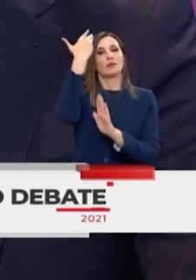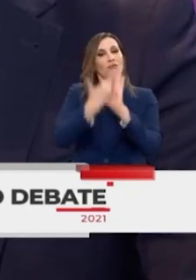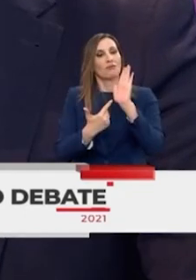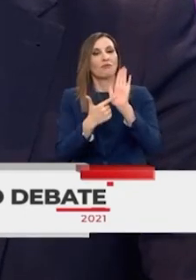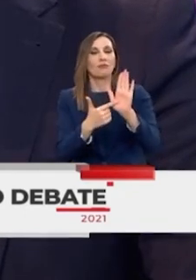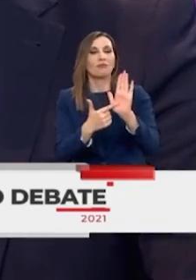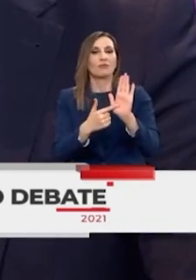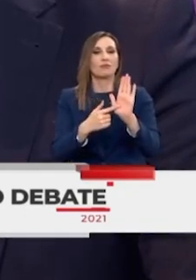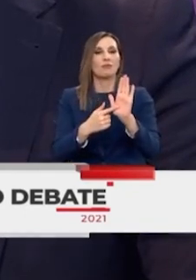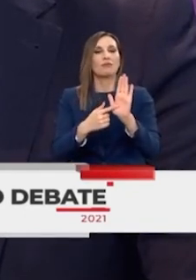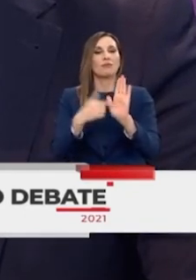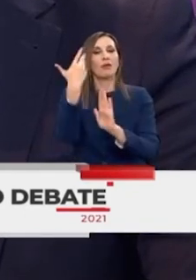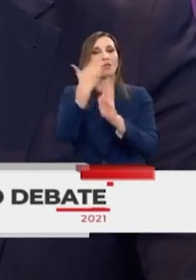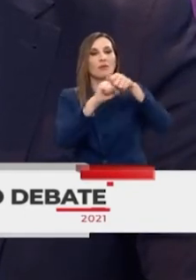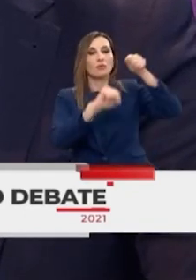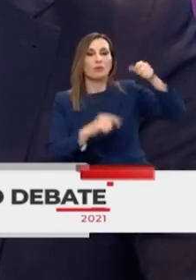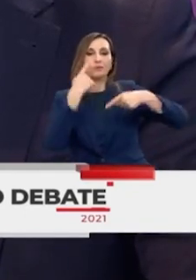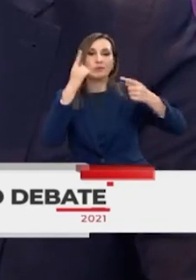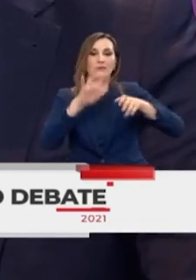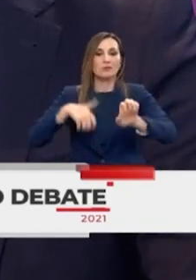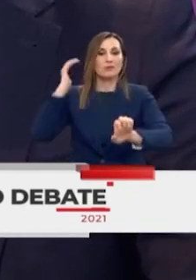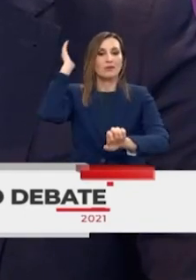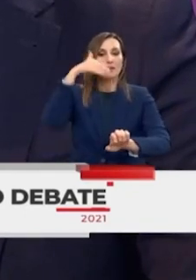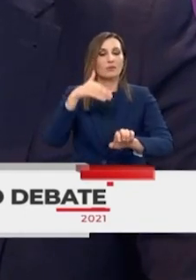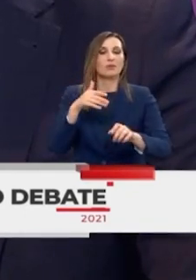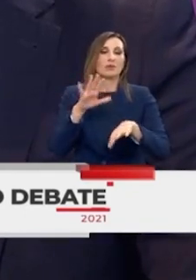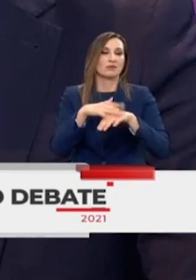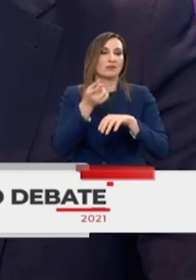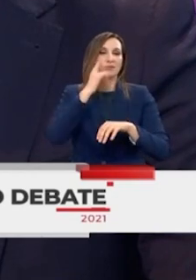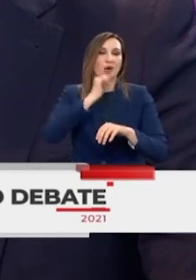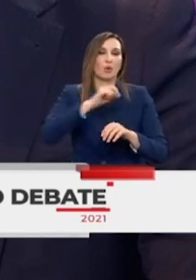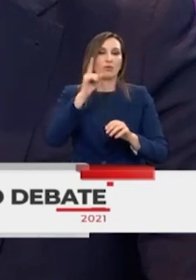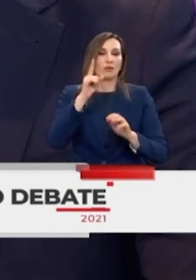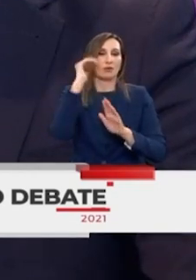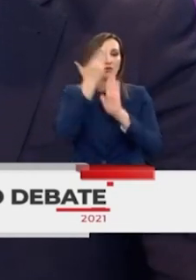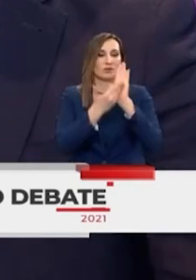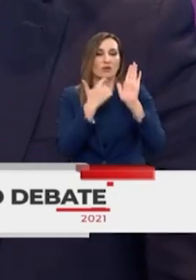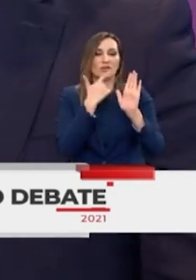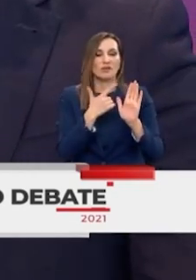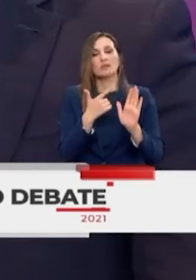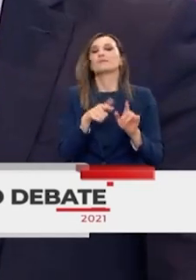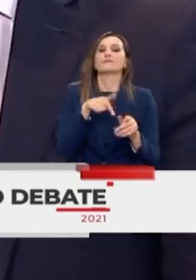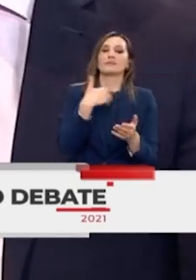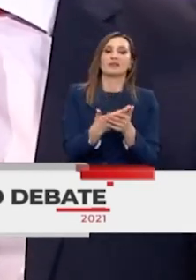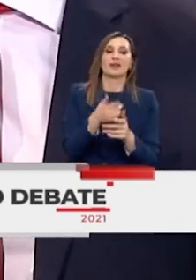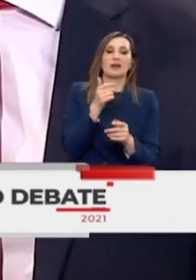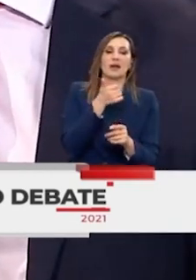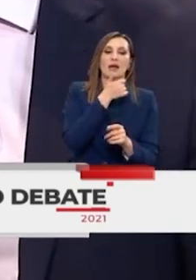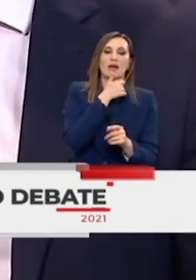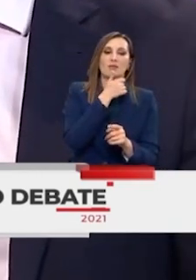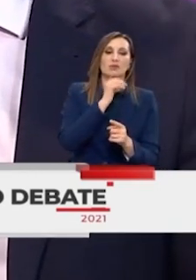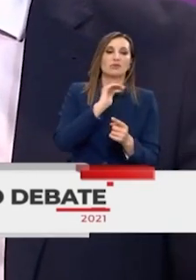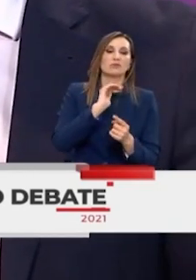apresentou na Assembleia da República, que aliás foi recusado por inconstitucional, que previa a descriminalização dos abusos